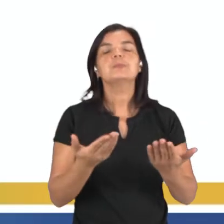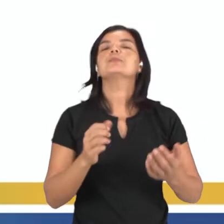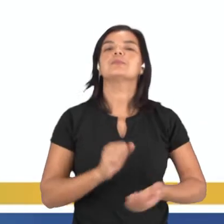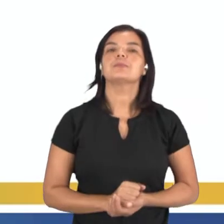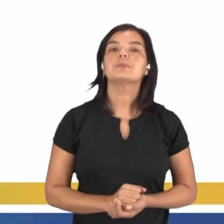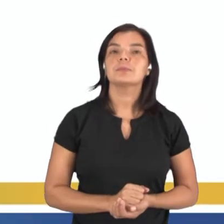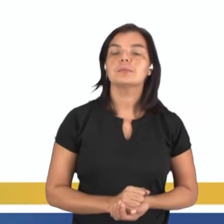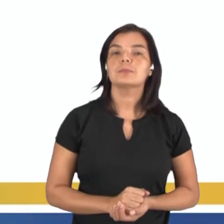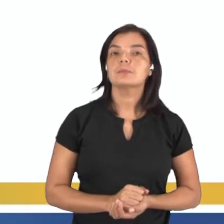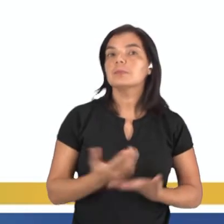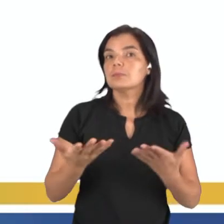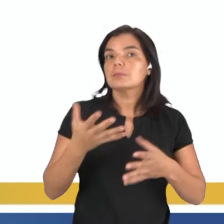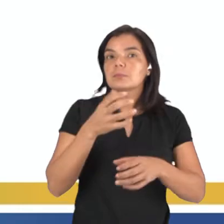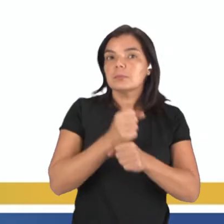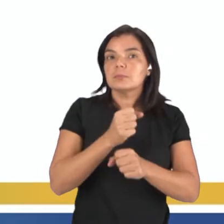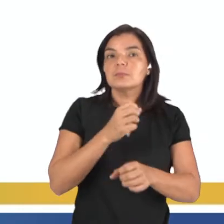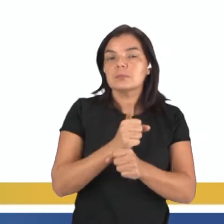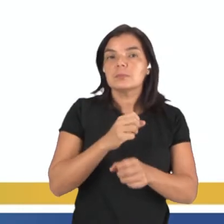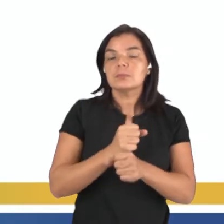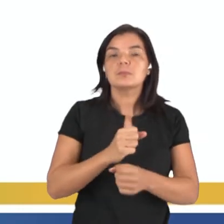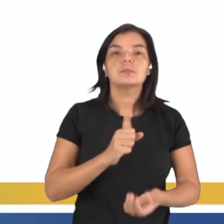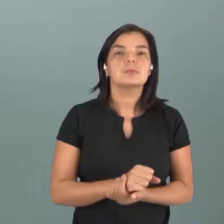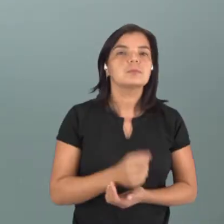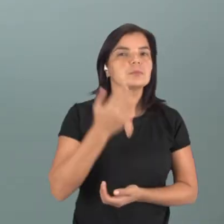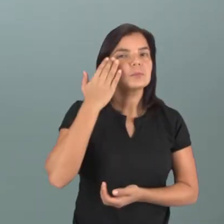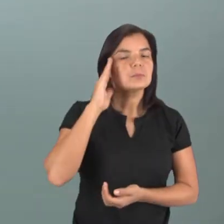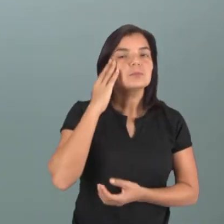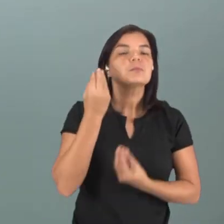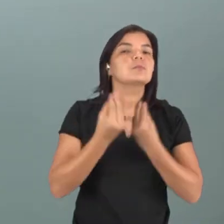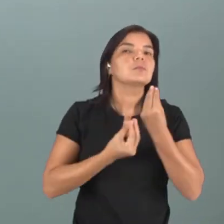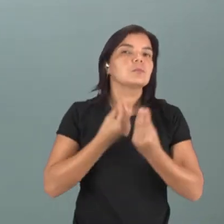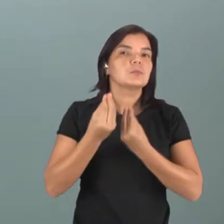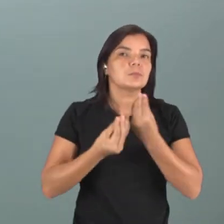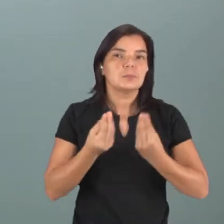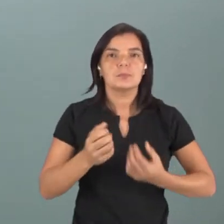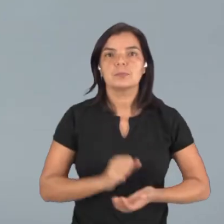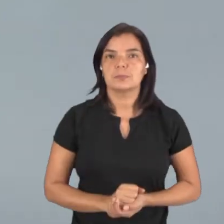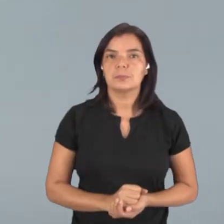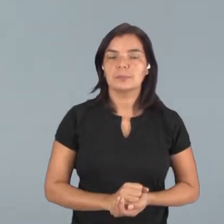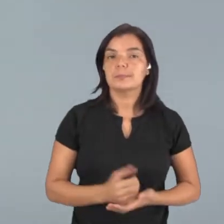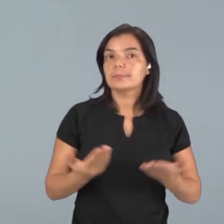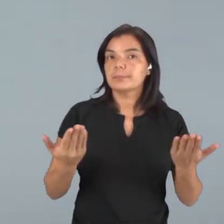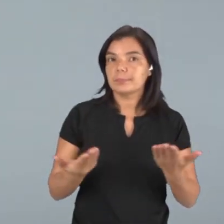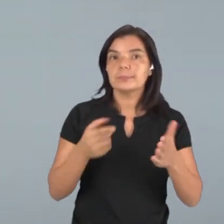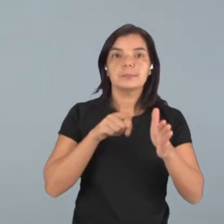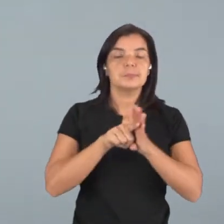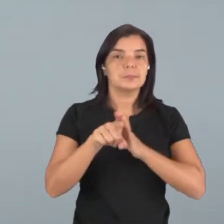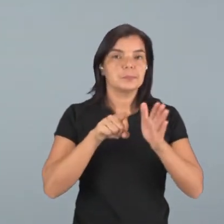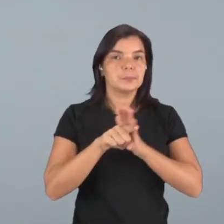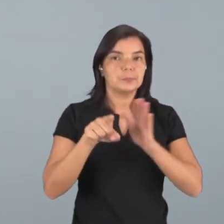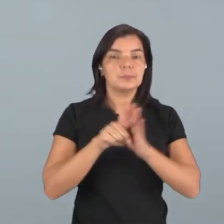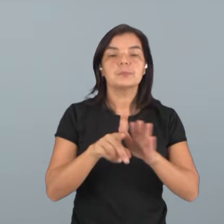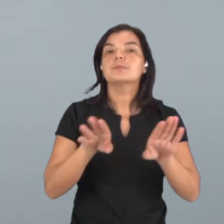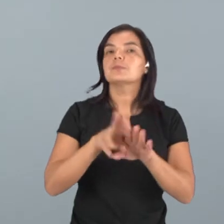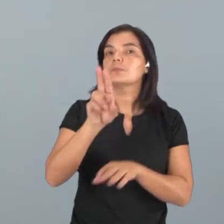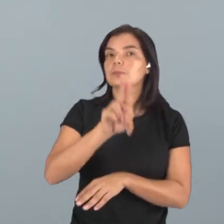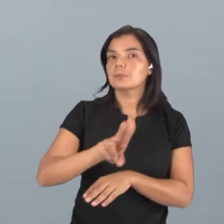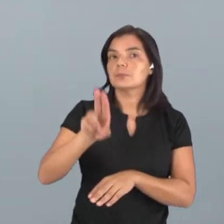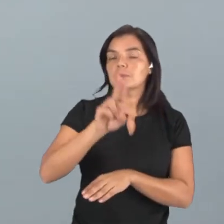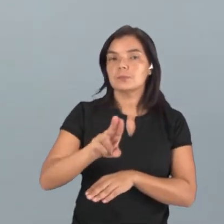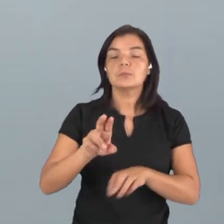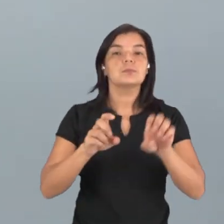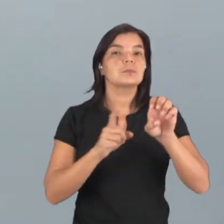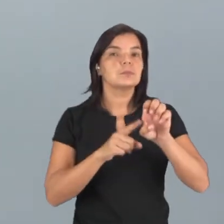aplicar essa escala num cálculo para a gente entender como é que funciona isso. As questões que envolvem o uso da